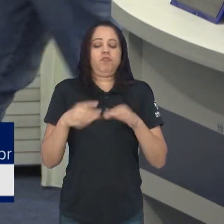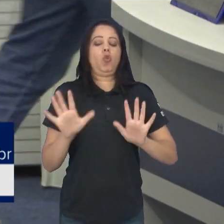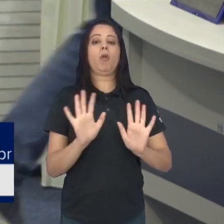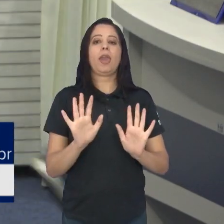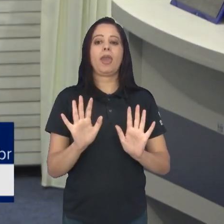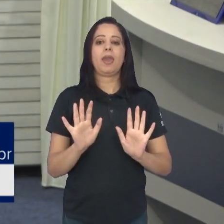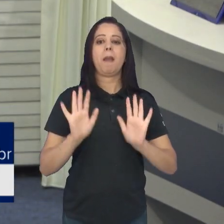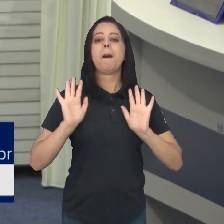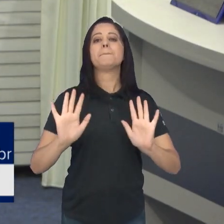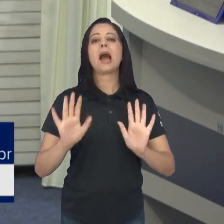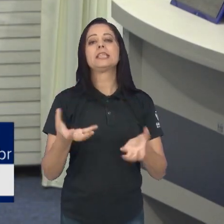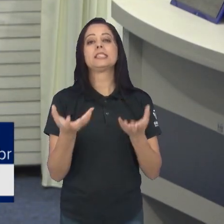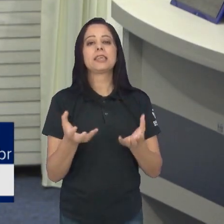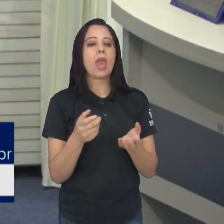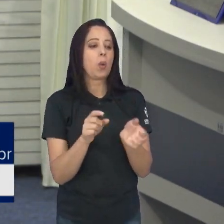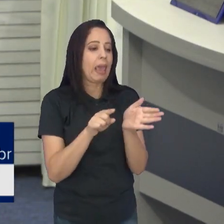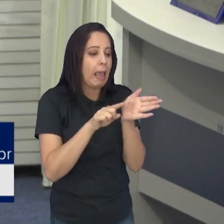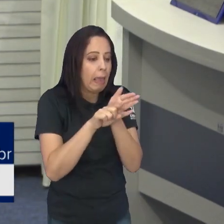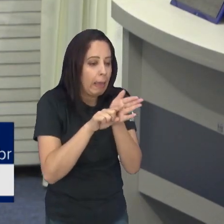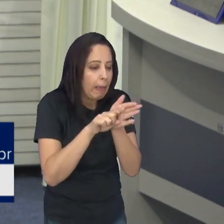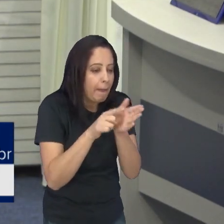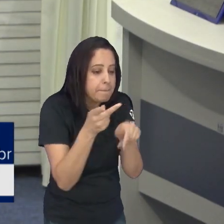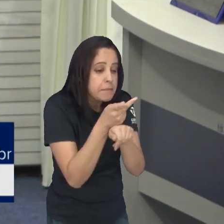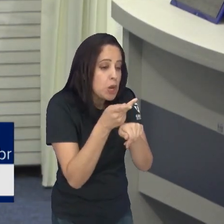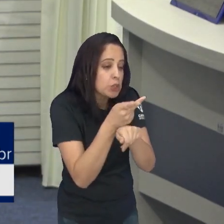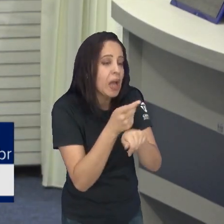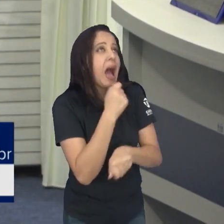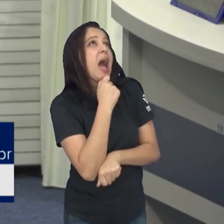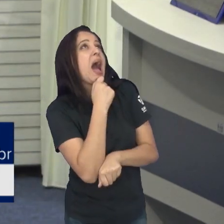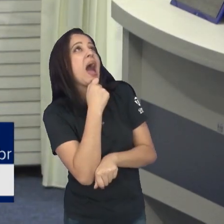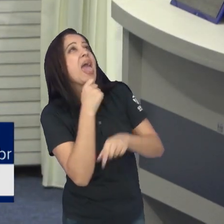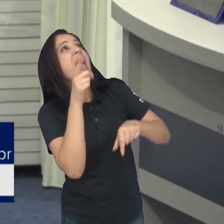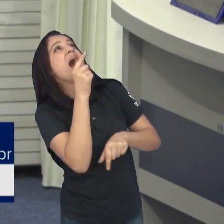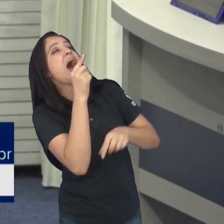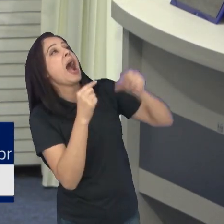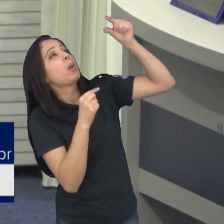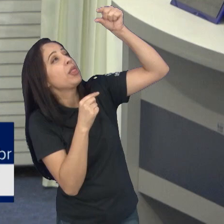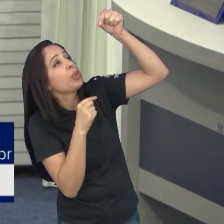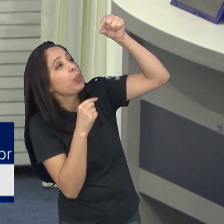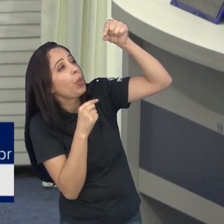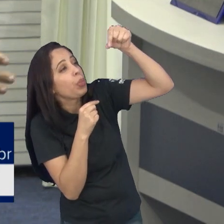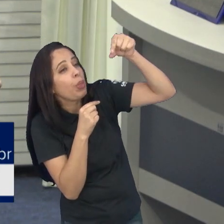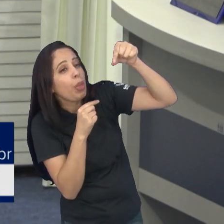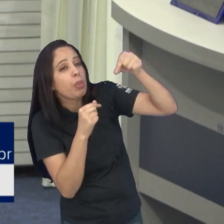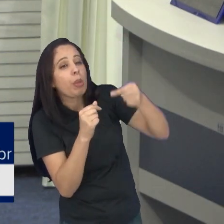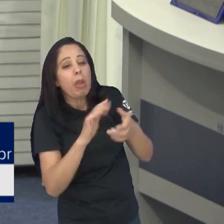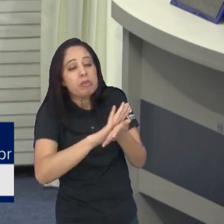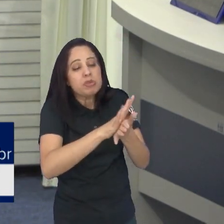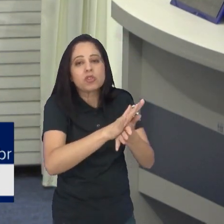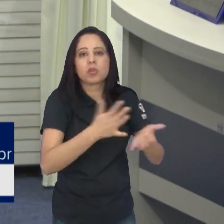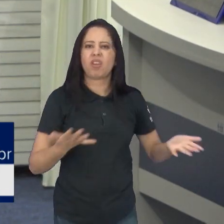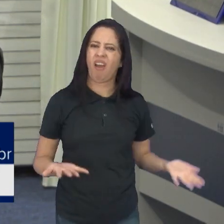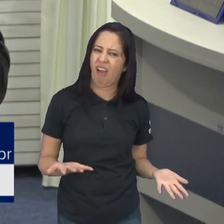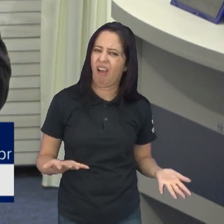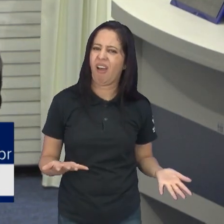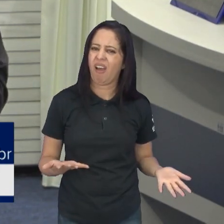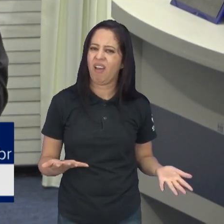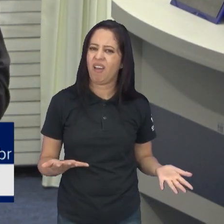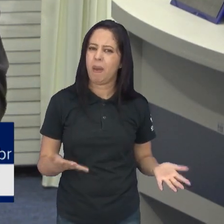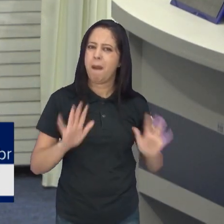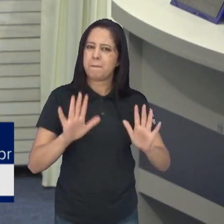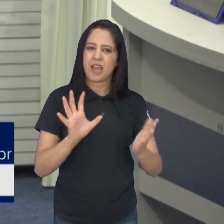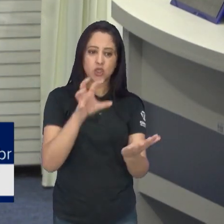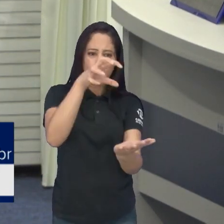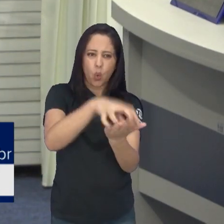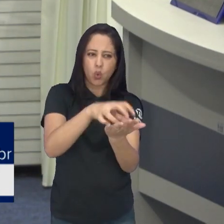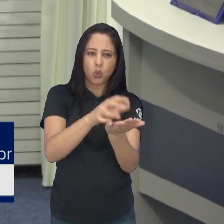aquele pacotinho de arroz furado que a goteirinha cai em cima. É aqui que nós vamos pegar para defamar um trabalho belíssimo